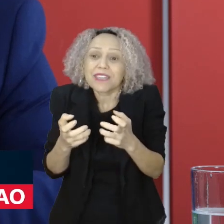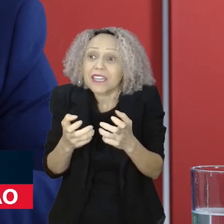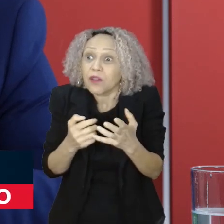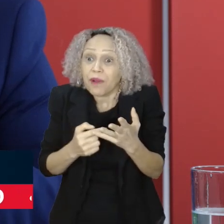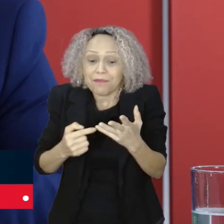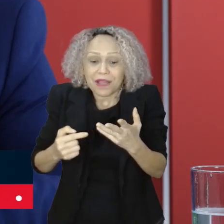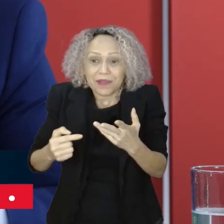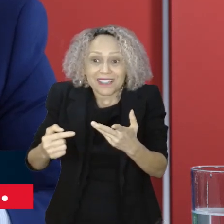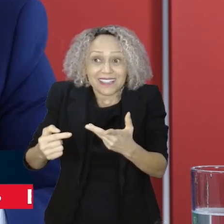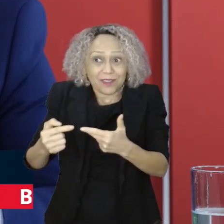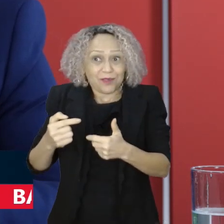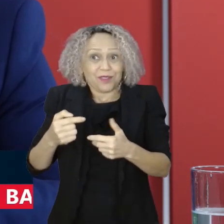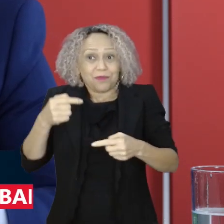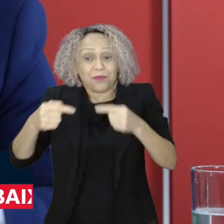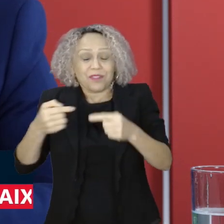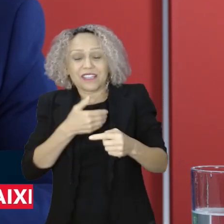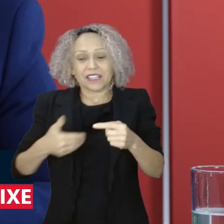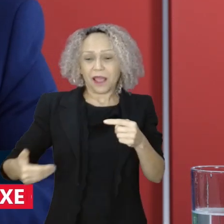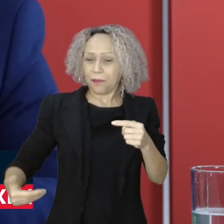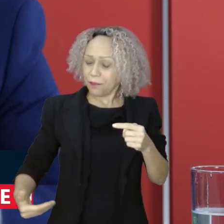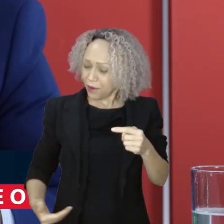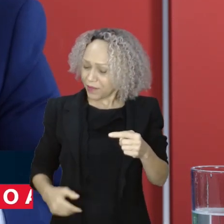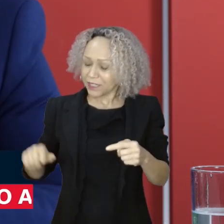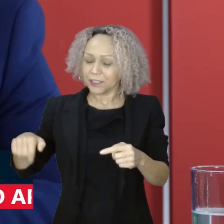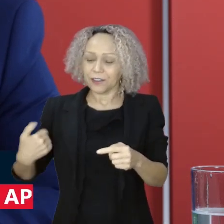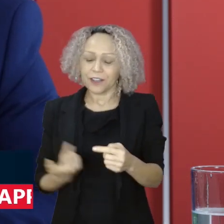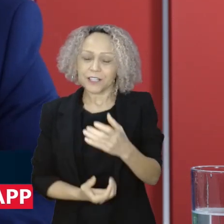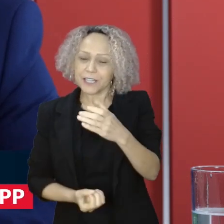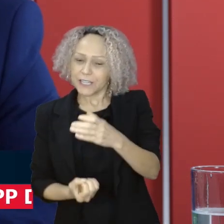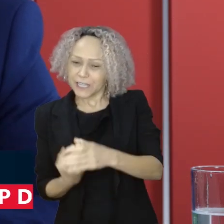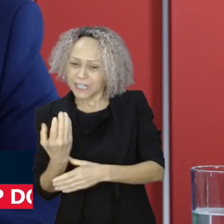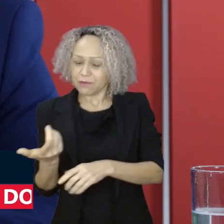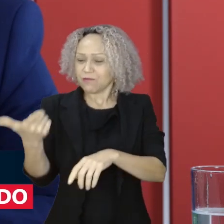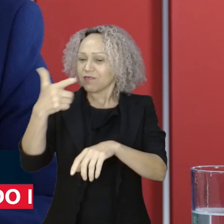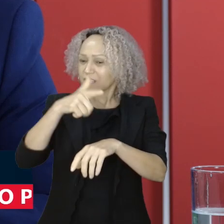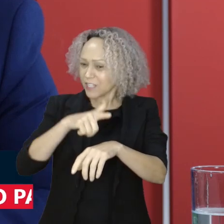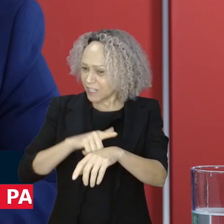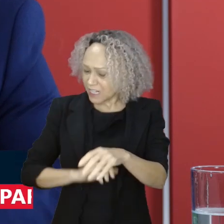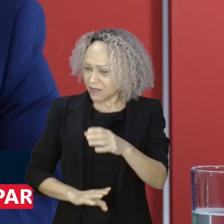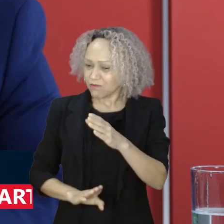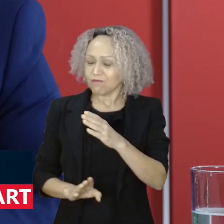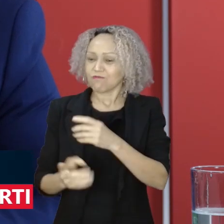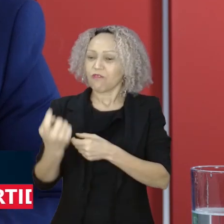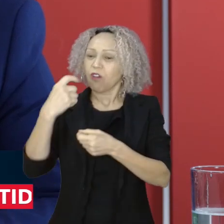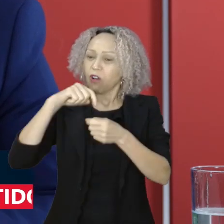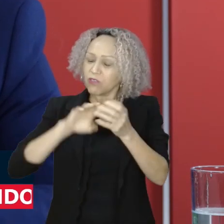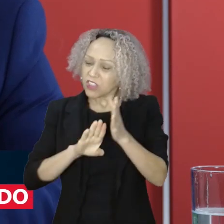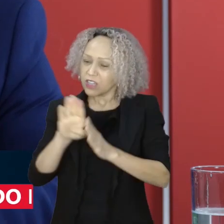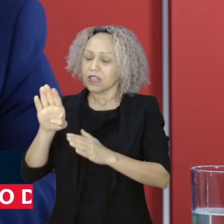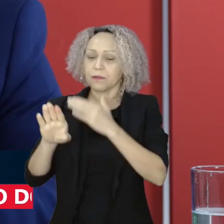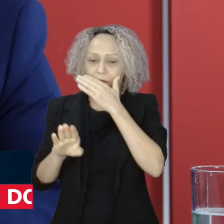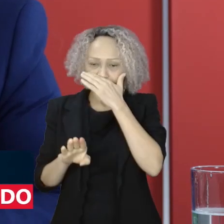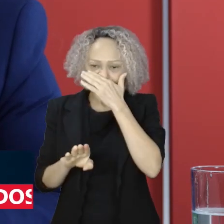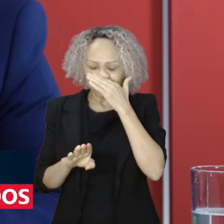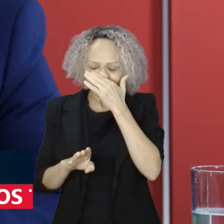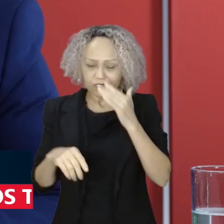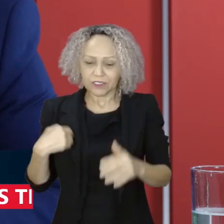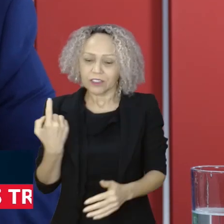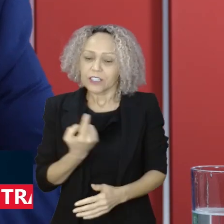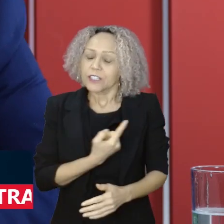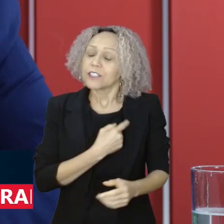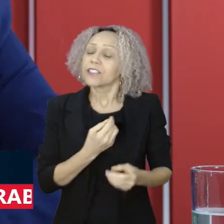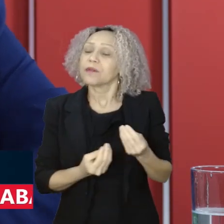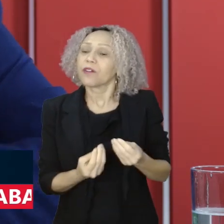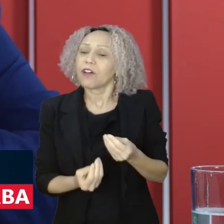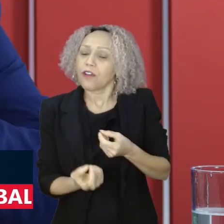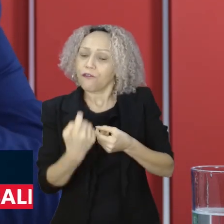nós recriamos e criamos e acalentamos no primeiro ciclo de governo do presidente Lula, nós estamos já retomando e